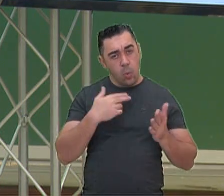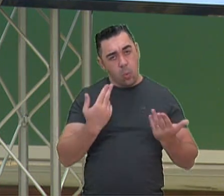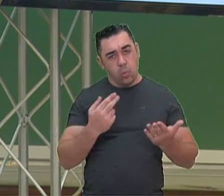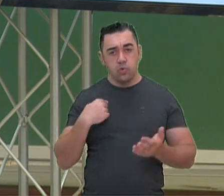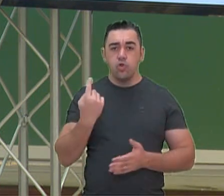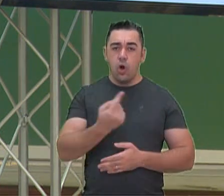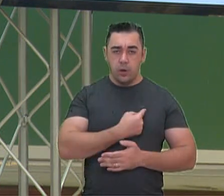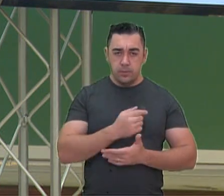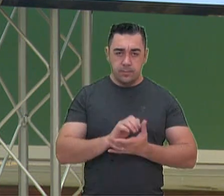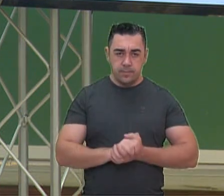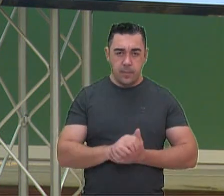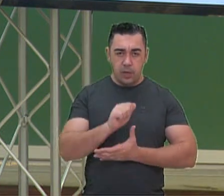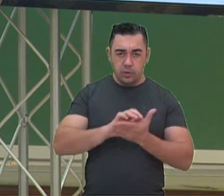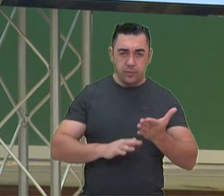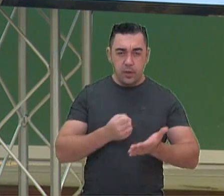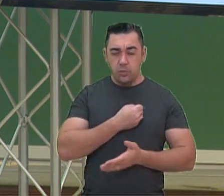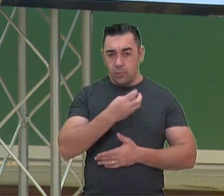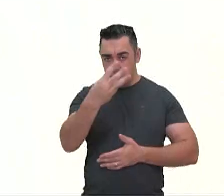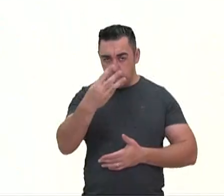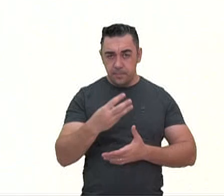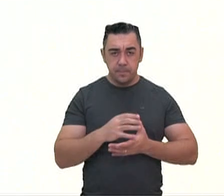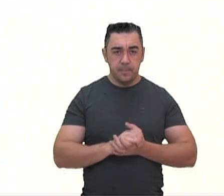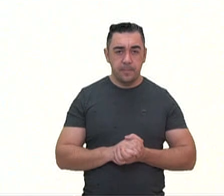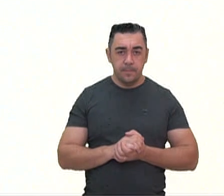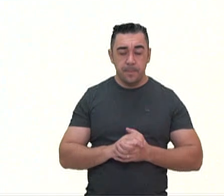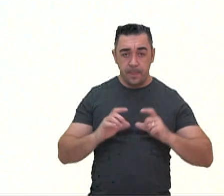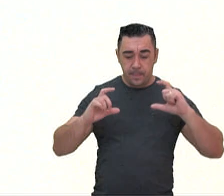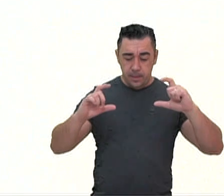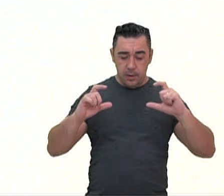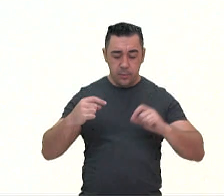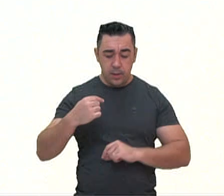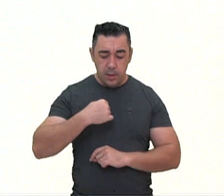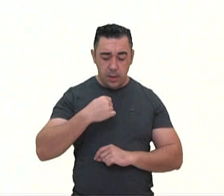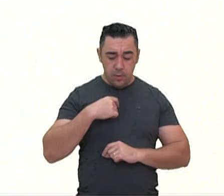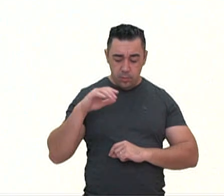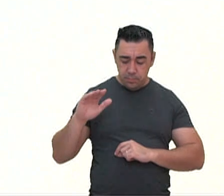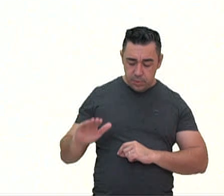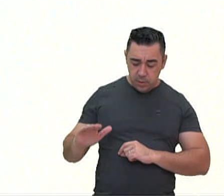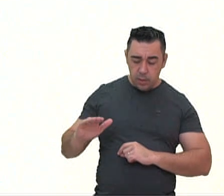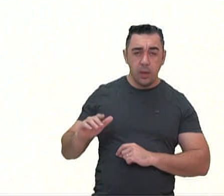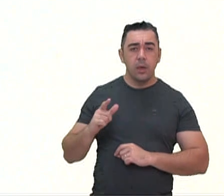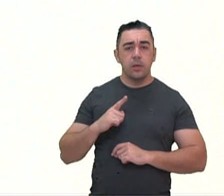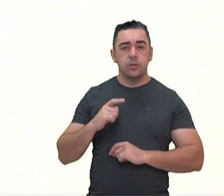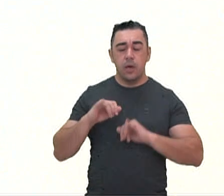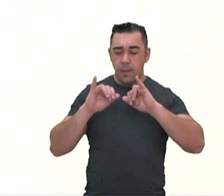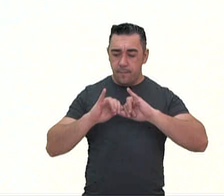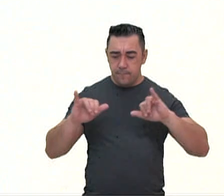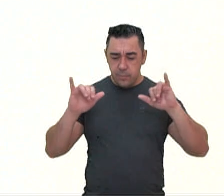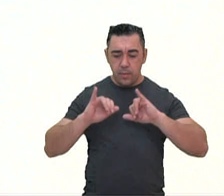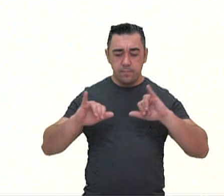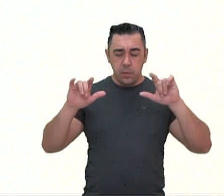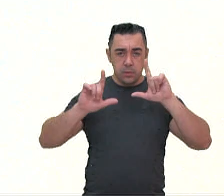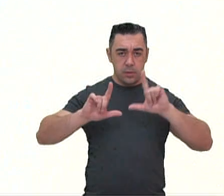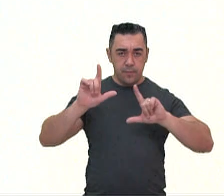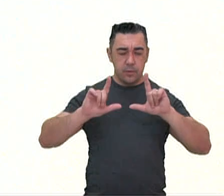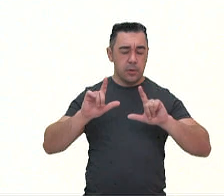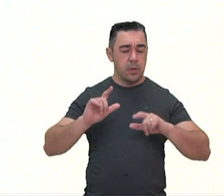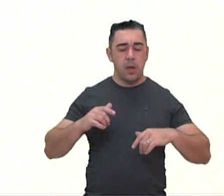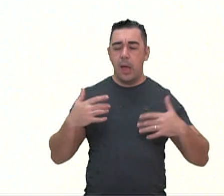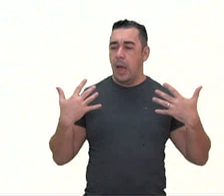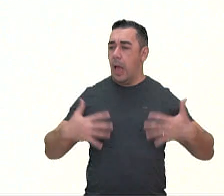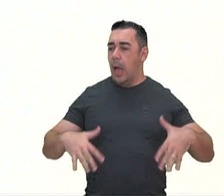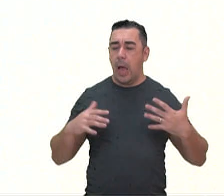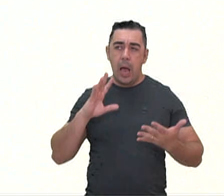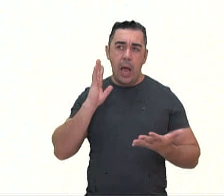nós. Atividade 3. No trecho, quando eu era pequena, havia uma propaganda na TV, super,